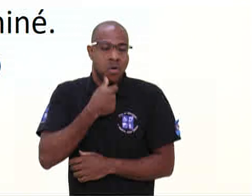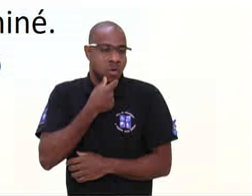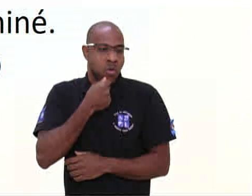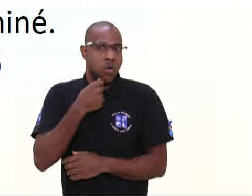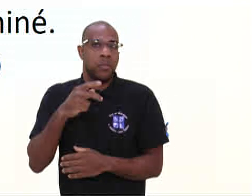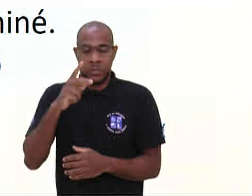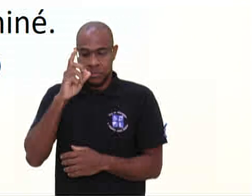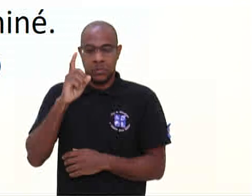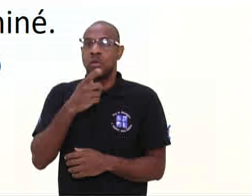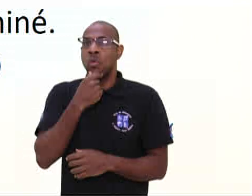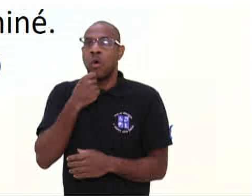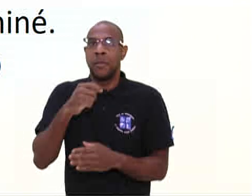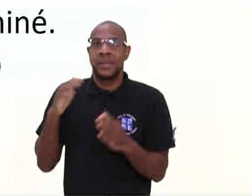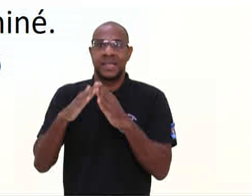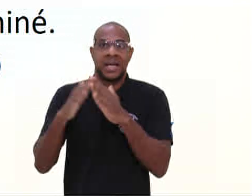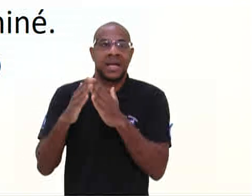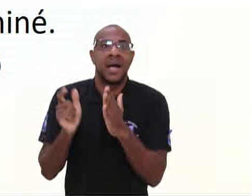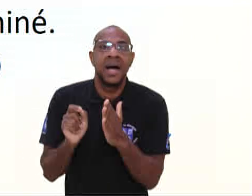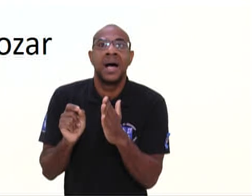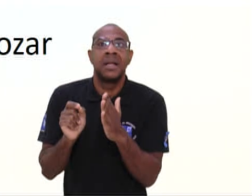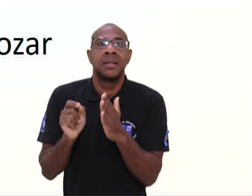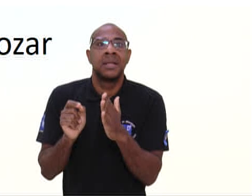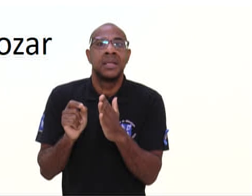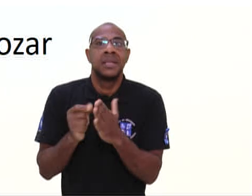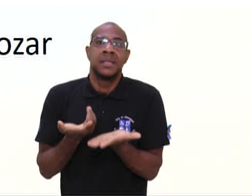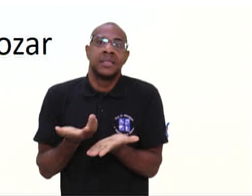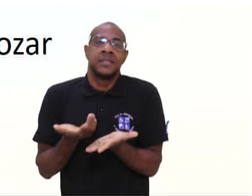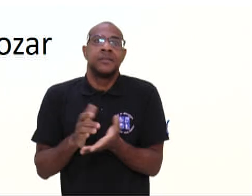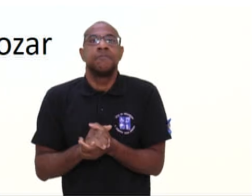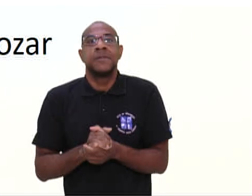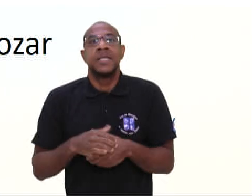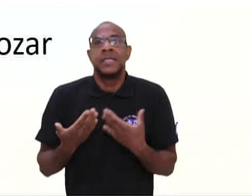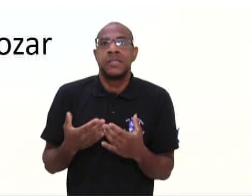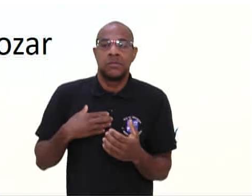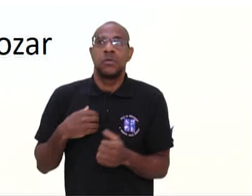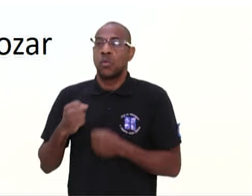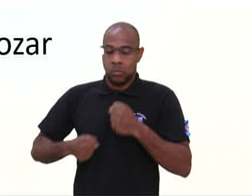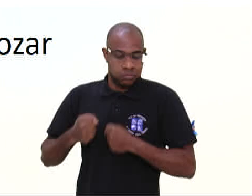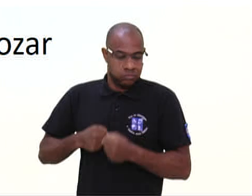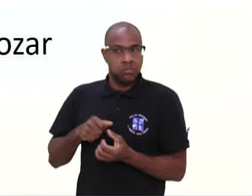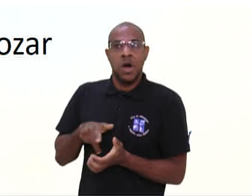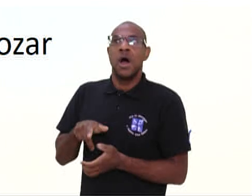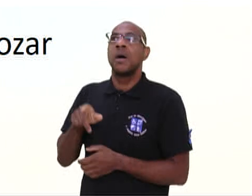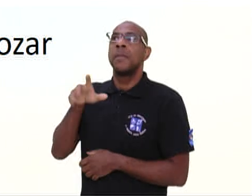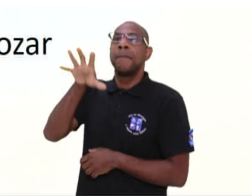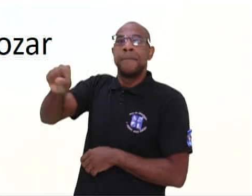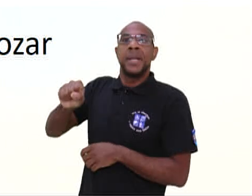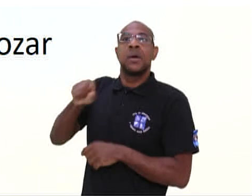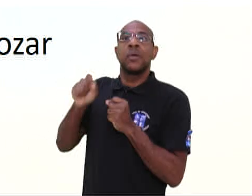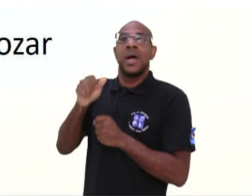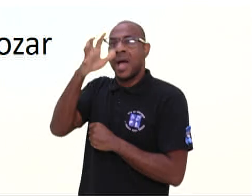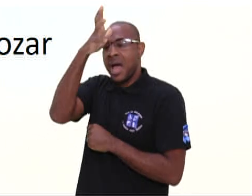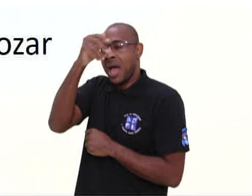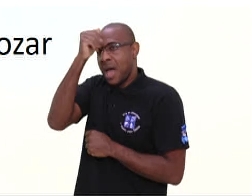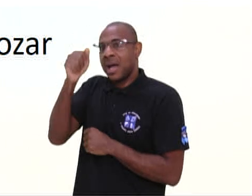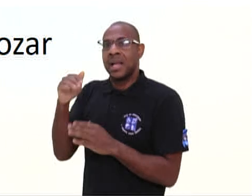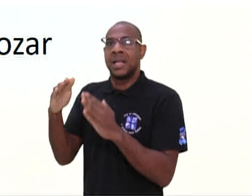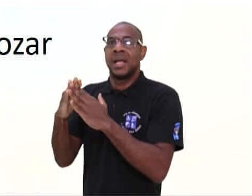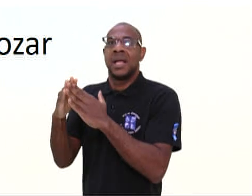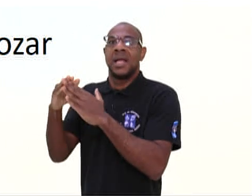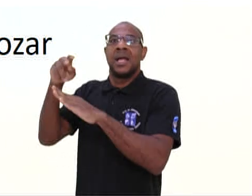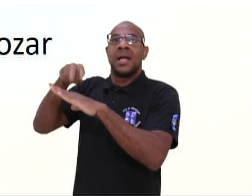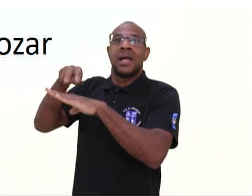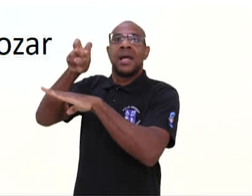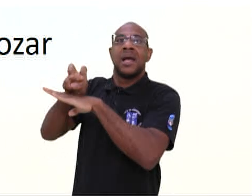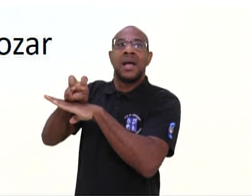itinerário da galinha. Em pulos cautelosos alcançou o telhado onde esta, hesitante e trêmula,